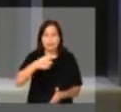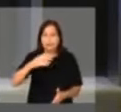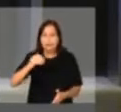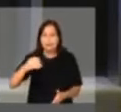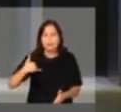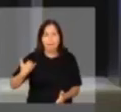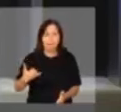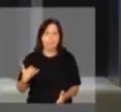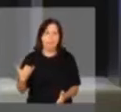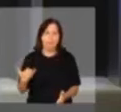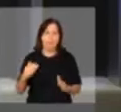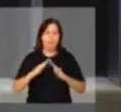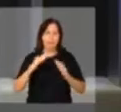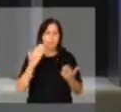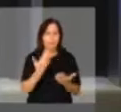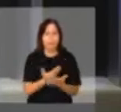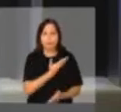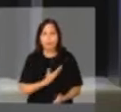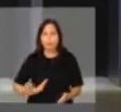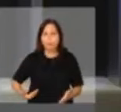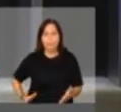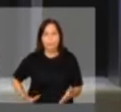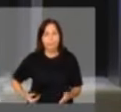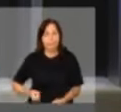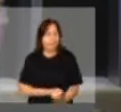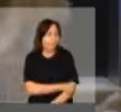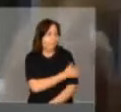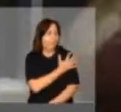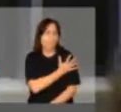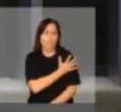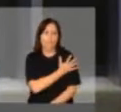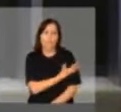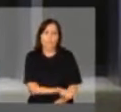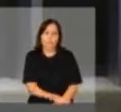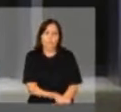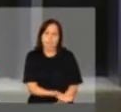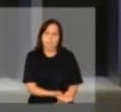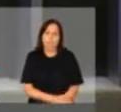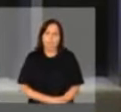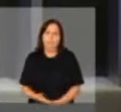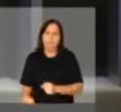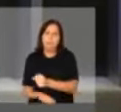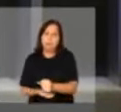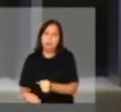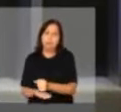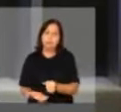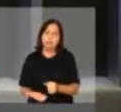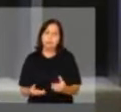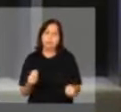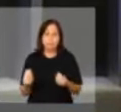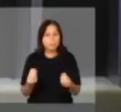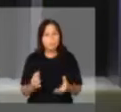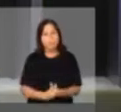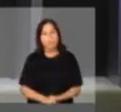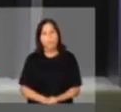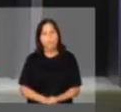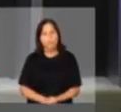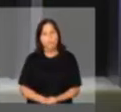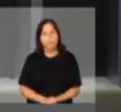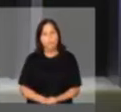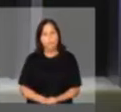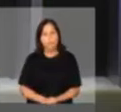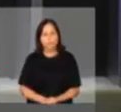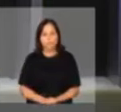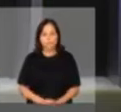escola pública de primeira a quarta série, de ensino fundamental, em educação básica. Portanto, só pensa em fazer